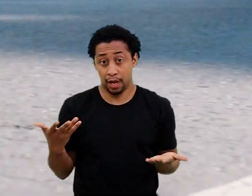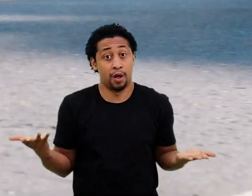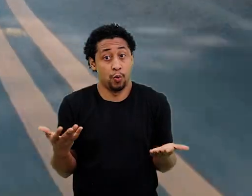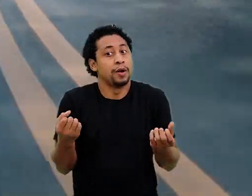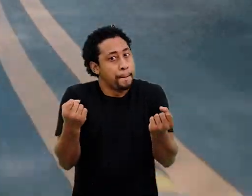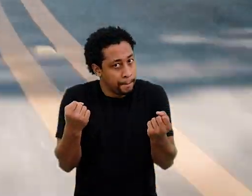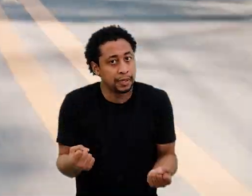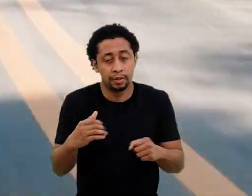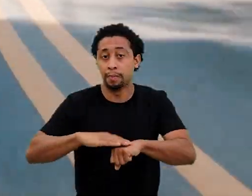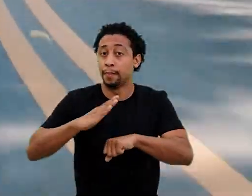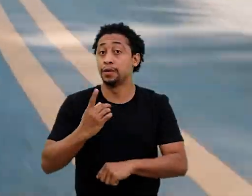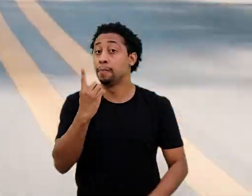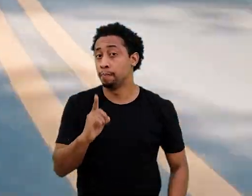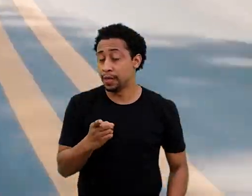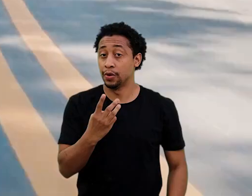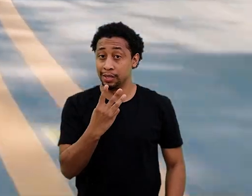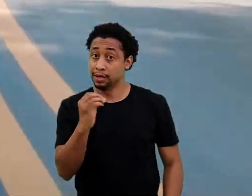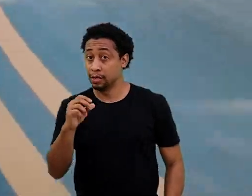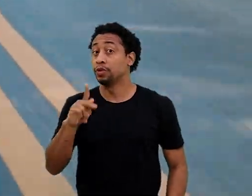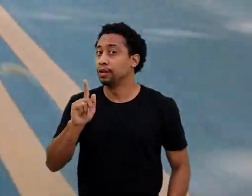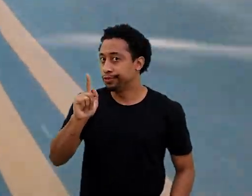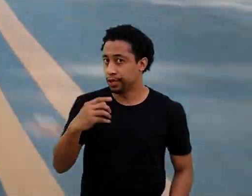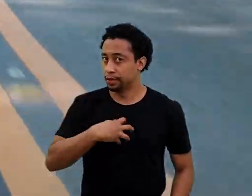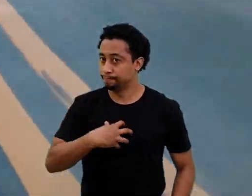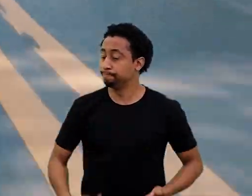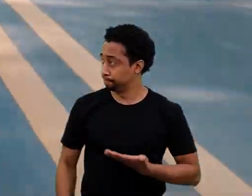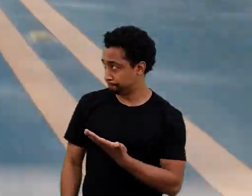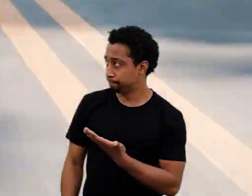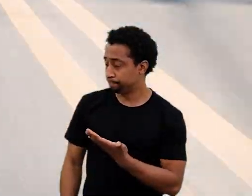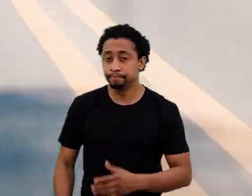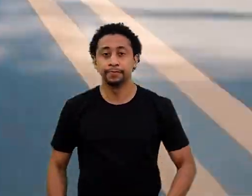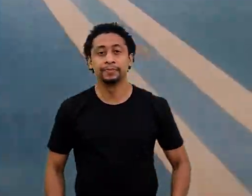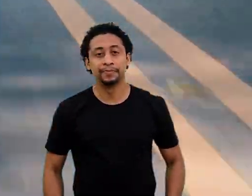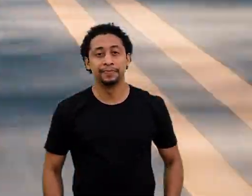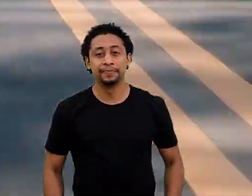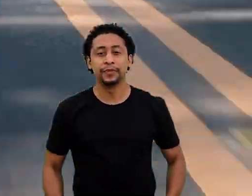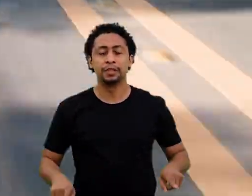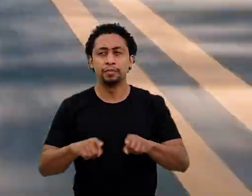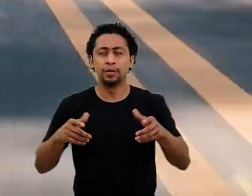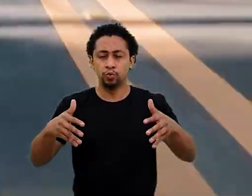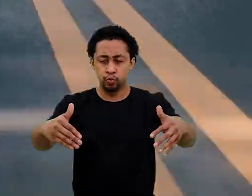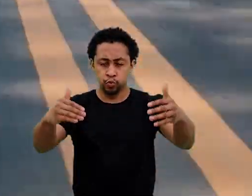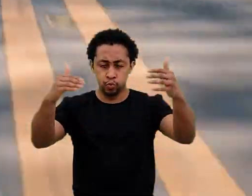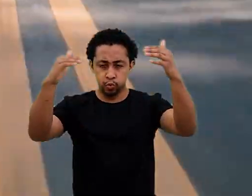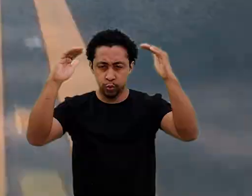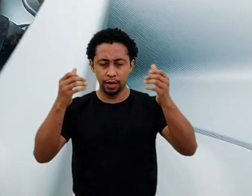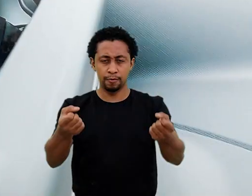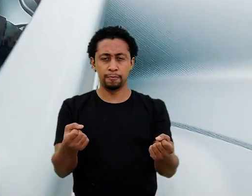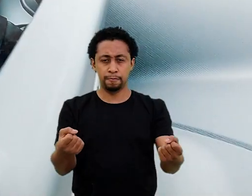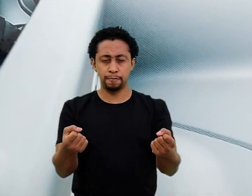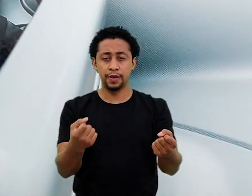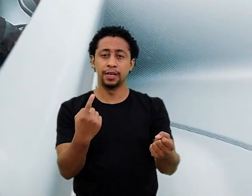de mais de 1.300 kg nessa configuração aqui de carroceria. Isolamento acústico, eu estou rodando aqui a